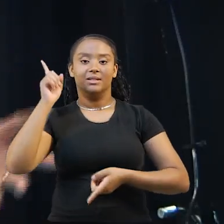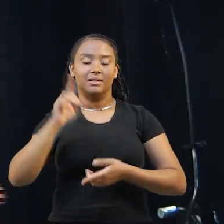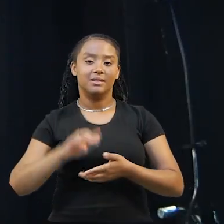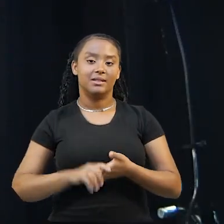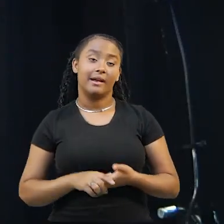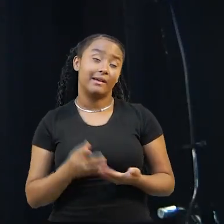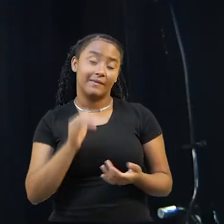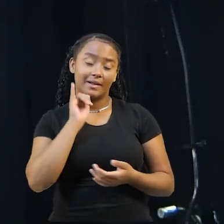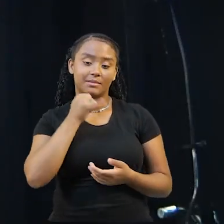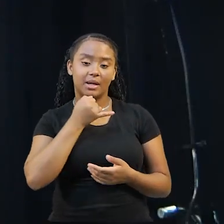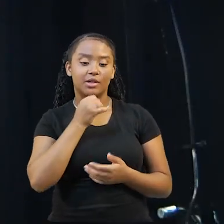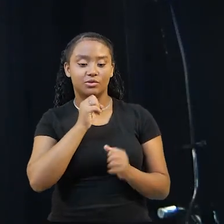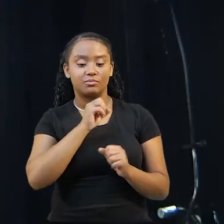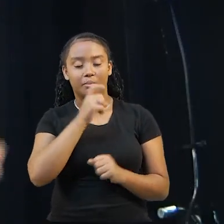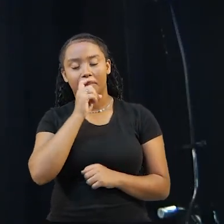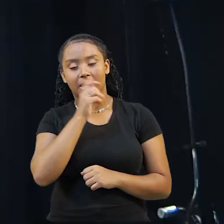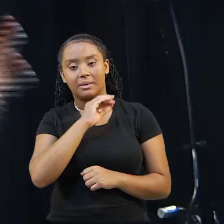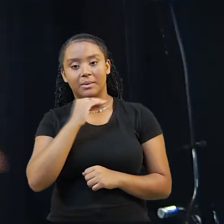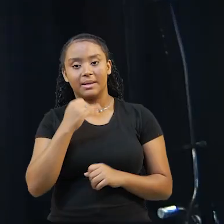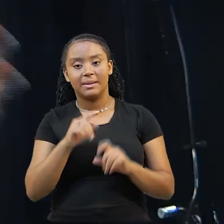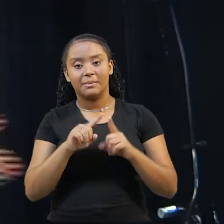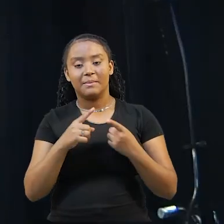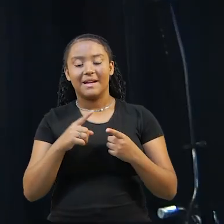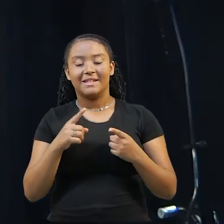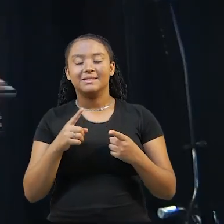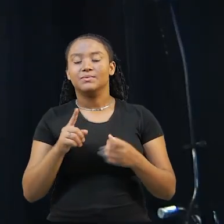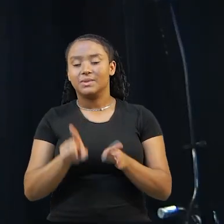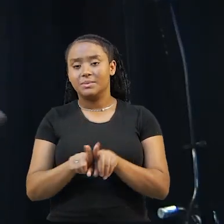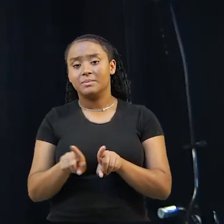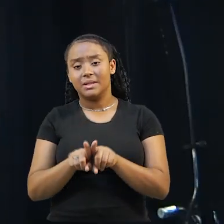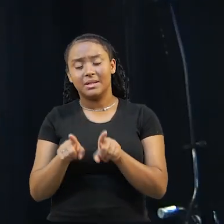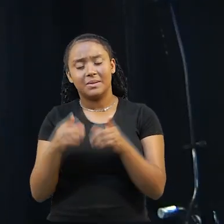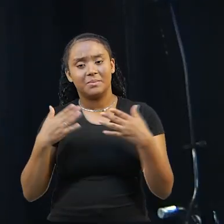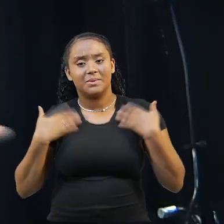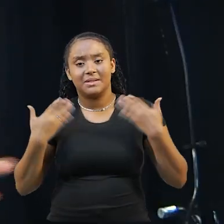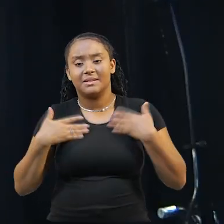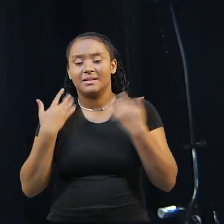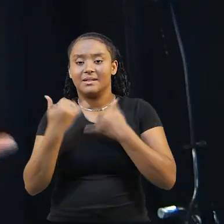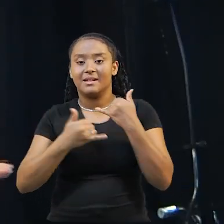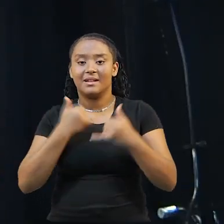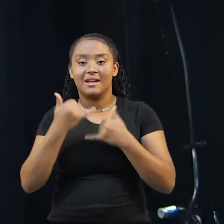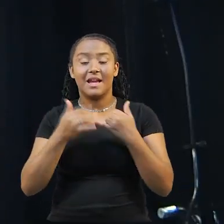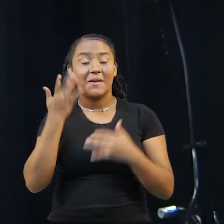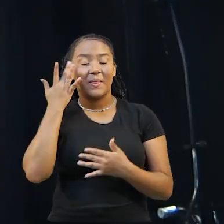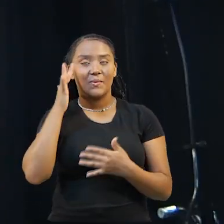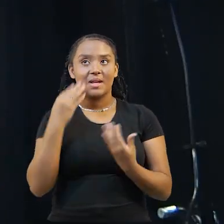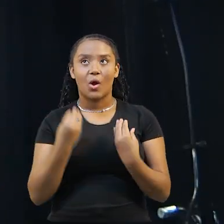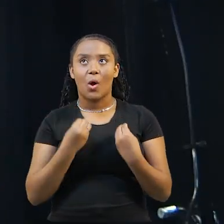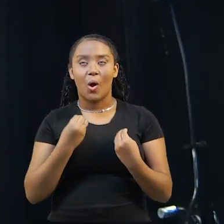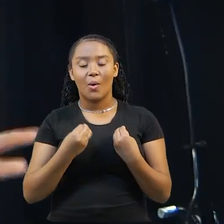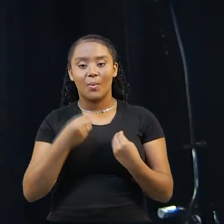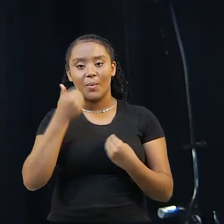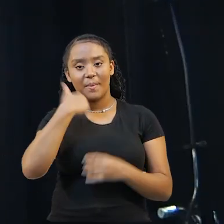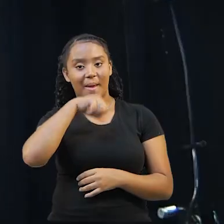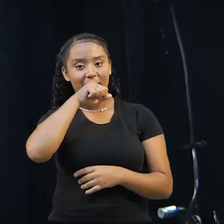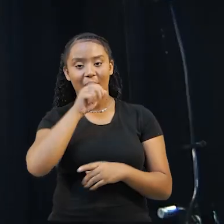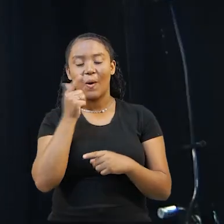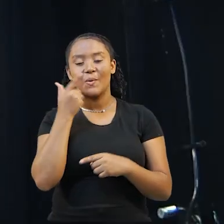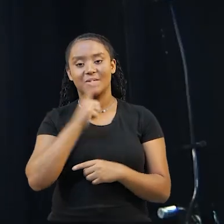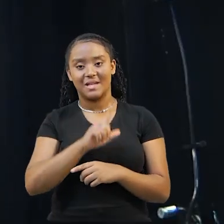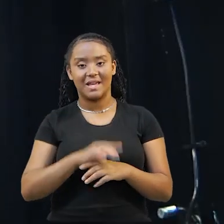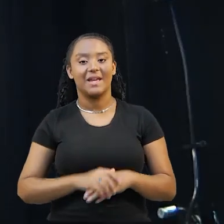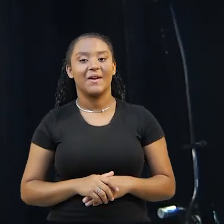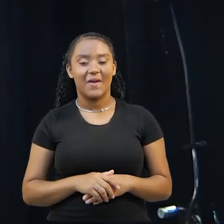as brincadeiras... Enfim, tudo que minha mãe fazia, eu até hoje não sei muito bem como ela conseguiu, mas ela